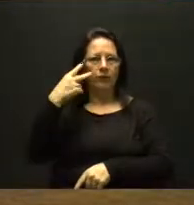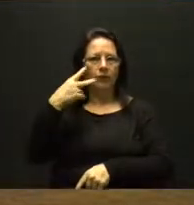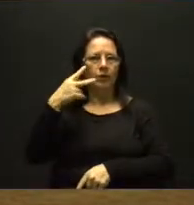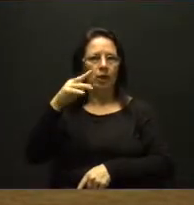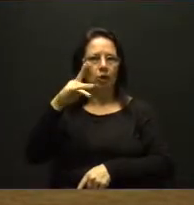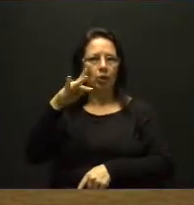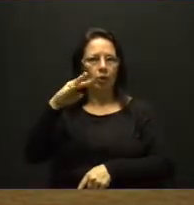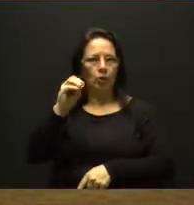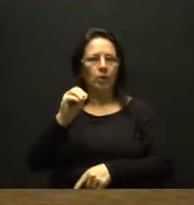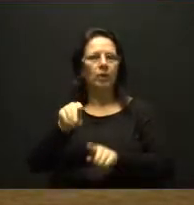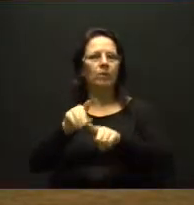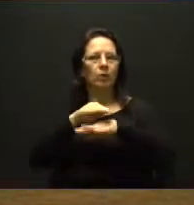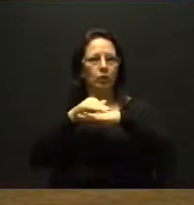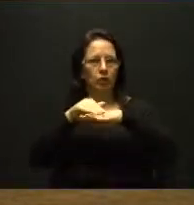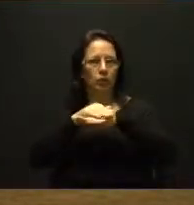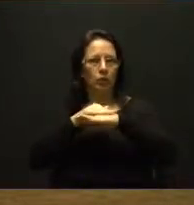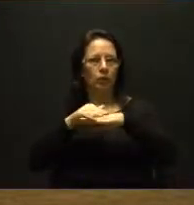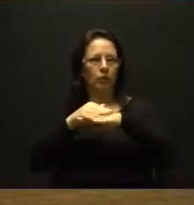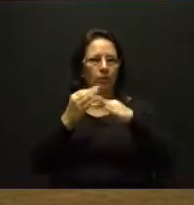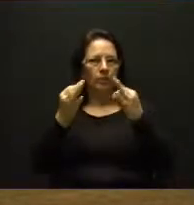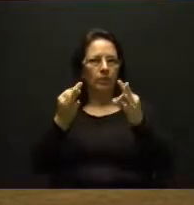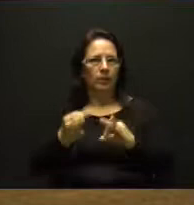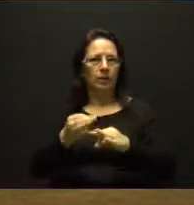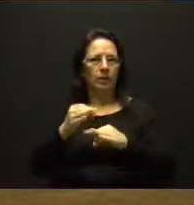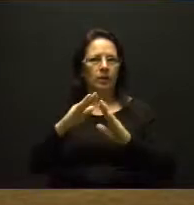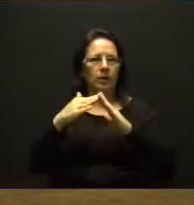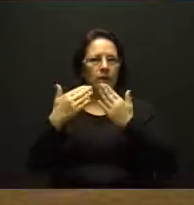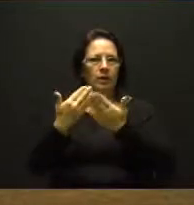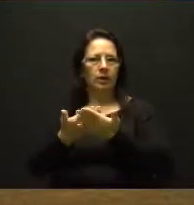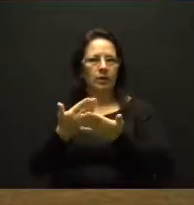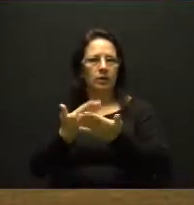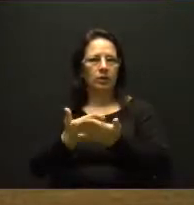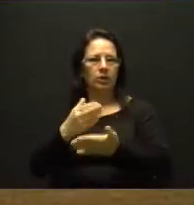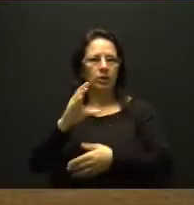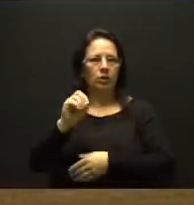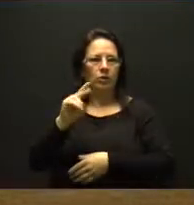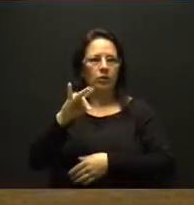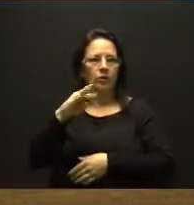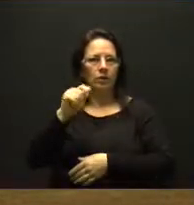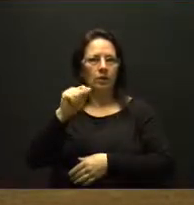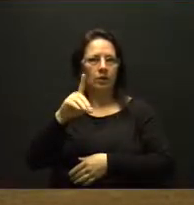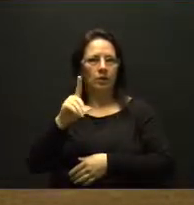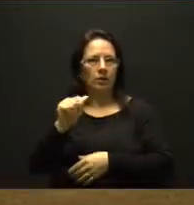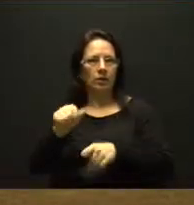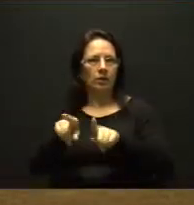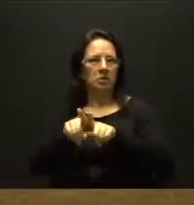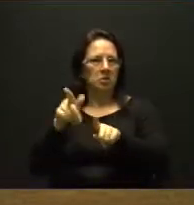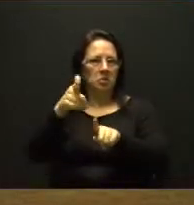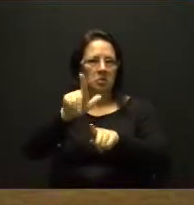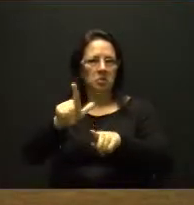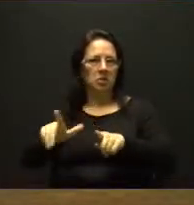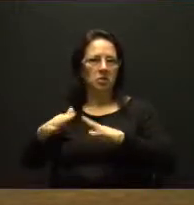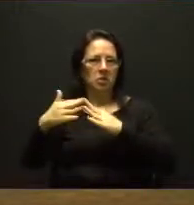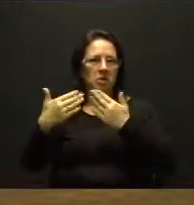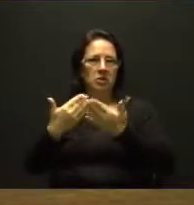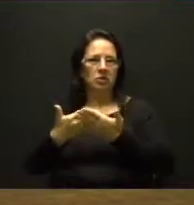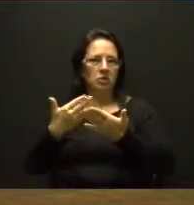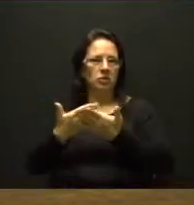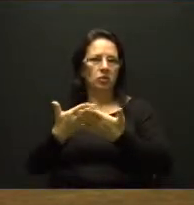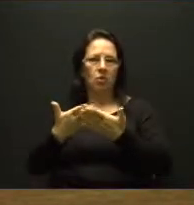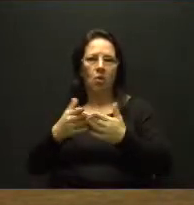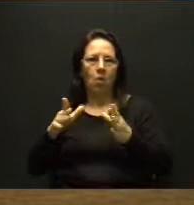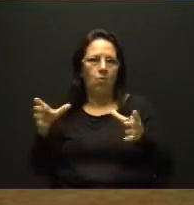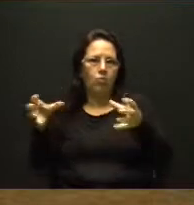conversou ele pode afirmar a tony que as creches conveniadas não vou acabar até porque não tem escola suficiente e